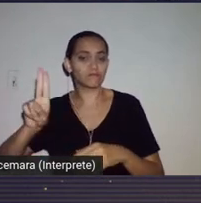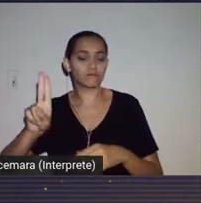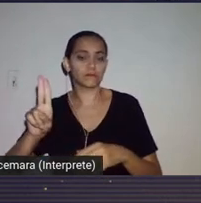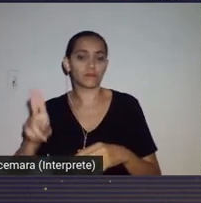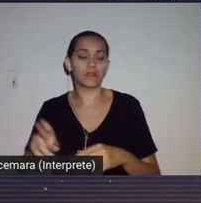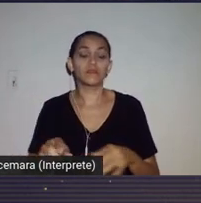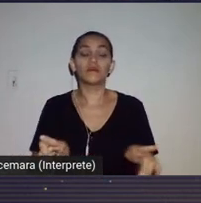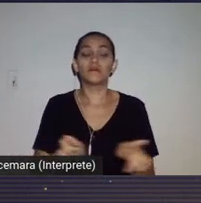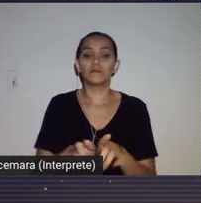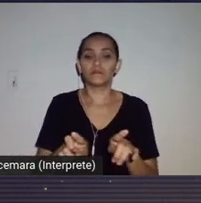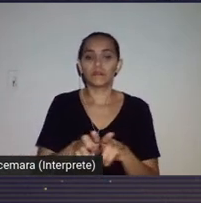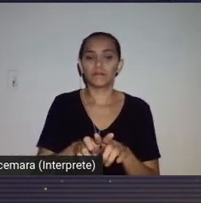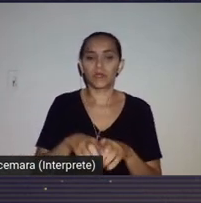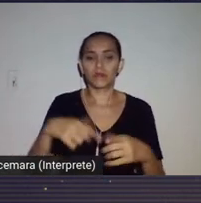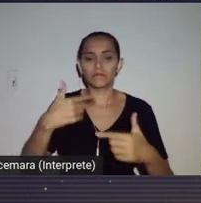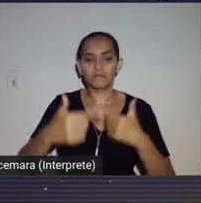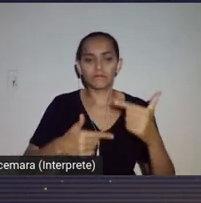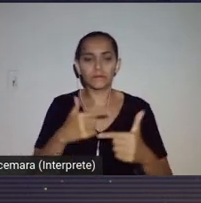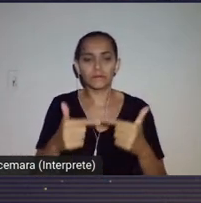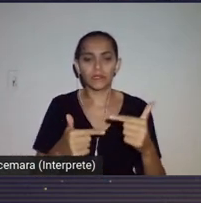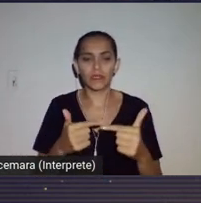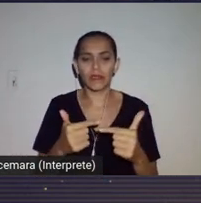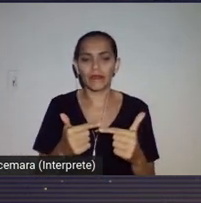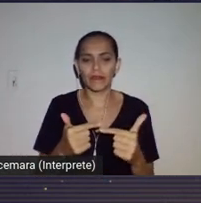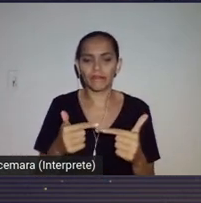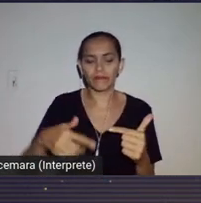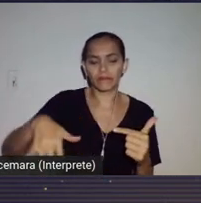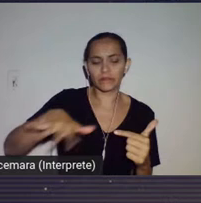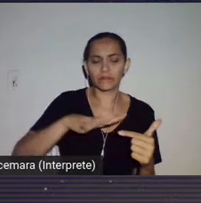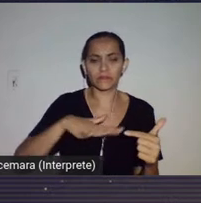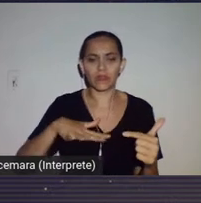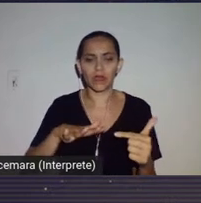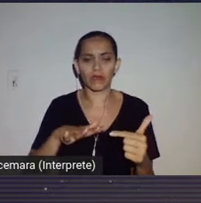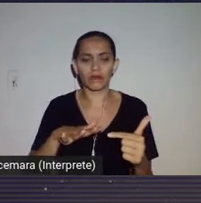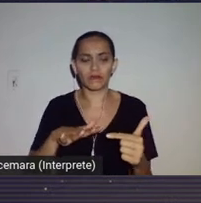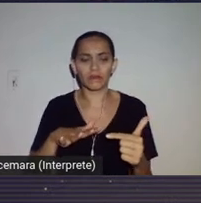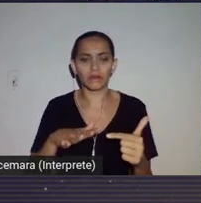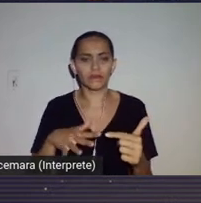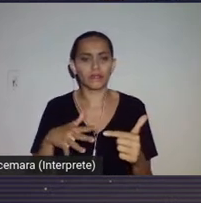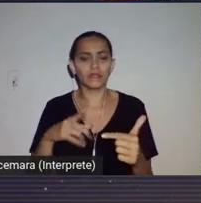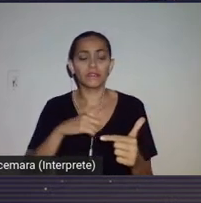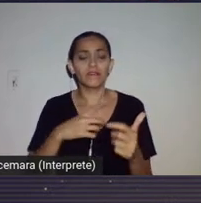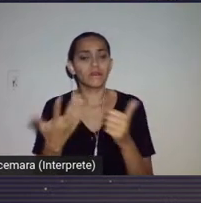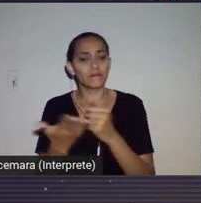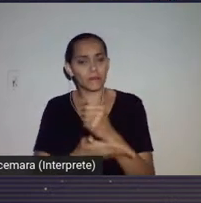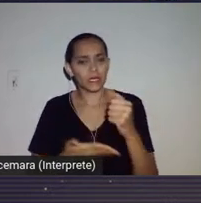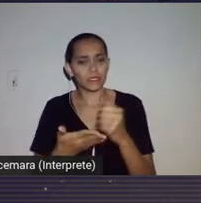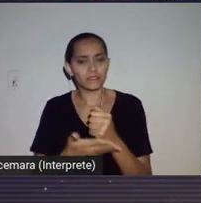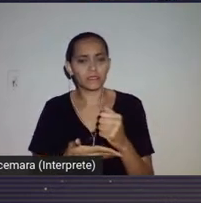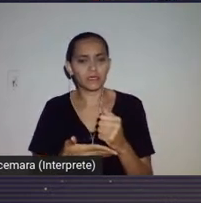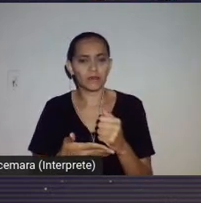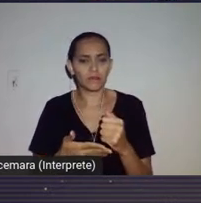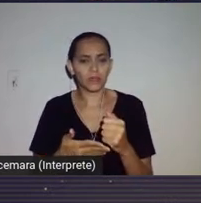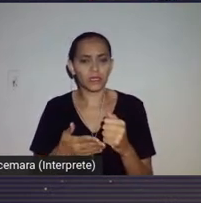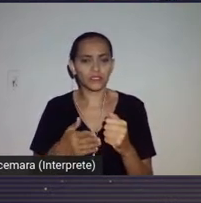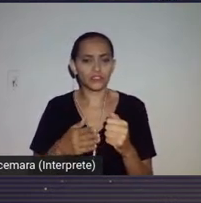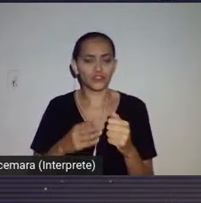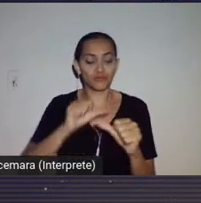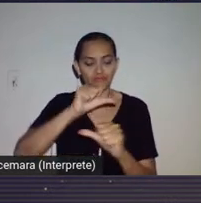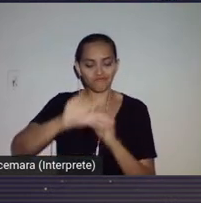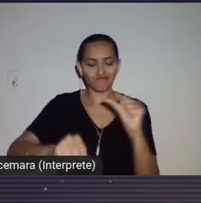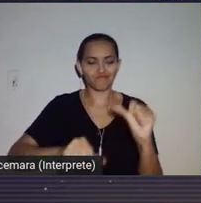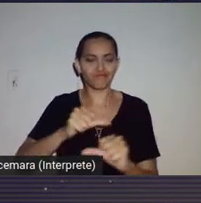eu mexia com Python. Então, meu trabalho nesse projeto foi basicamente refatorar um código que eles